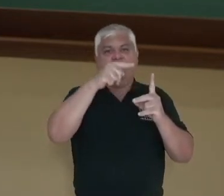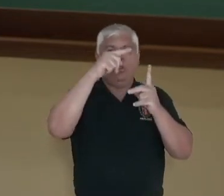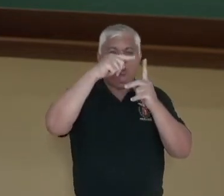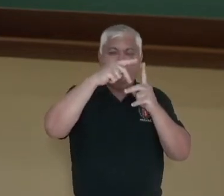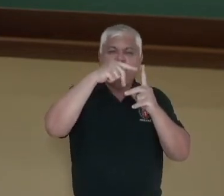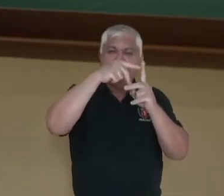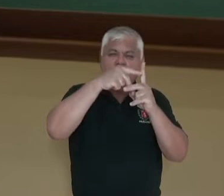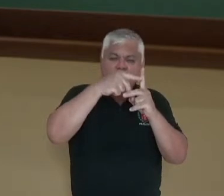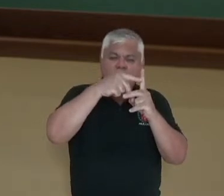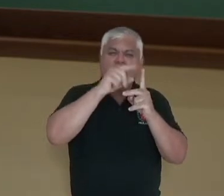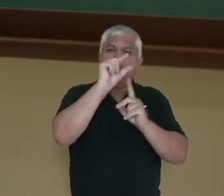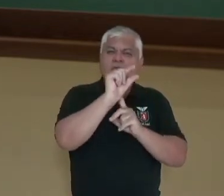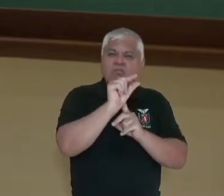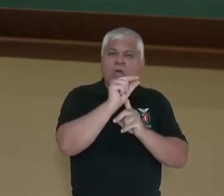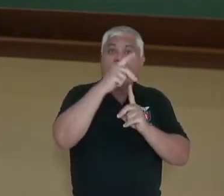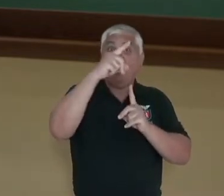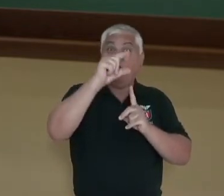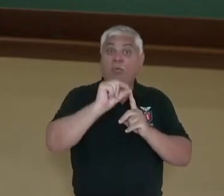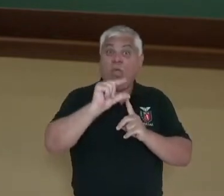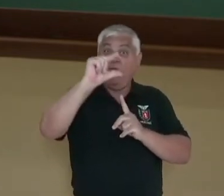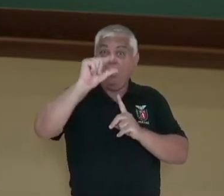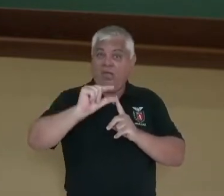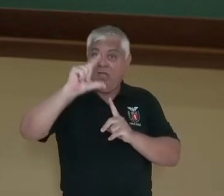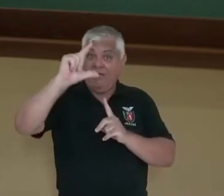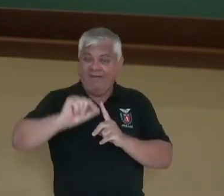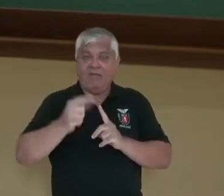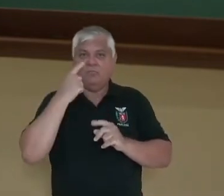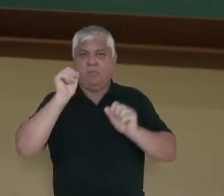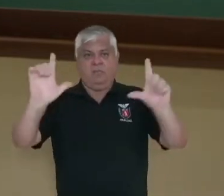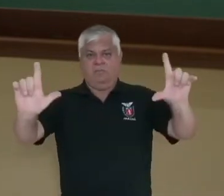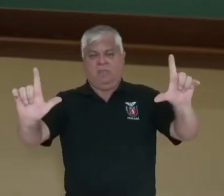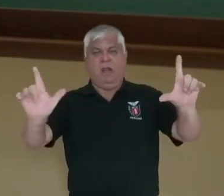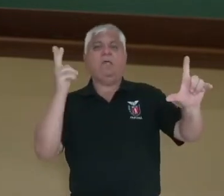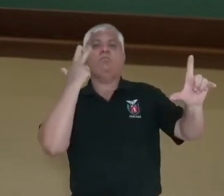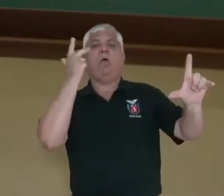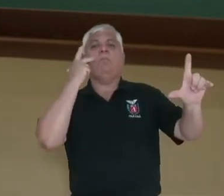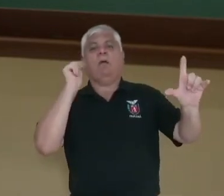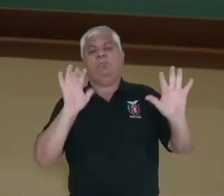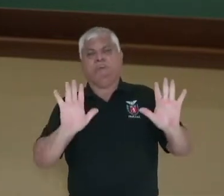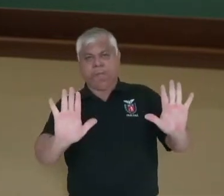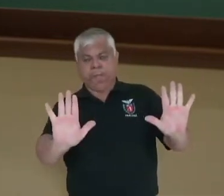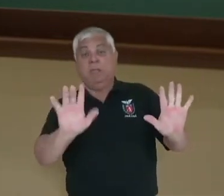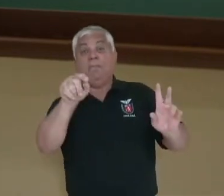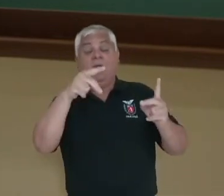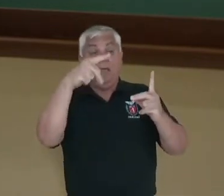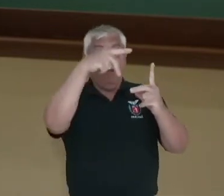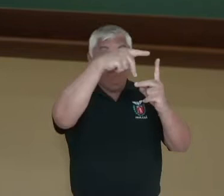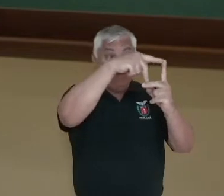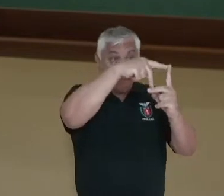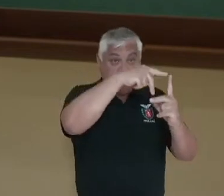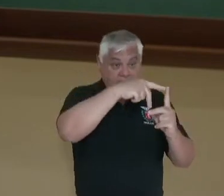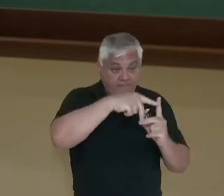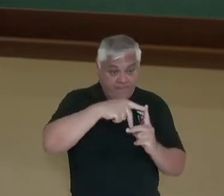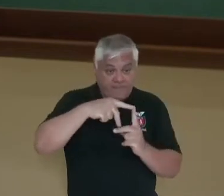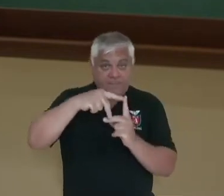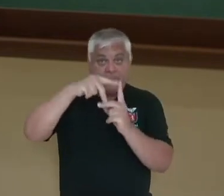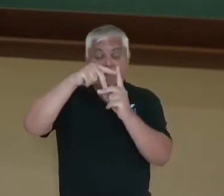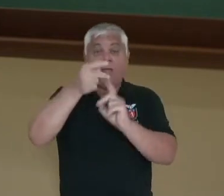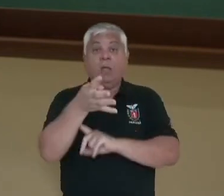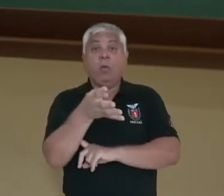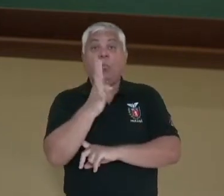está no tamanho do pixel e não no tamanho da tela que a gente está vendo. Cada quadradinho de uma tela 4K